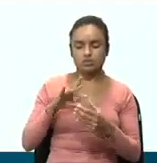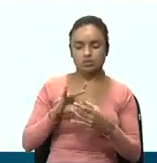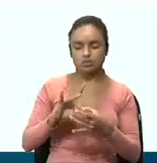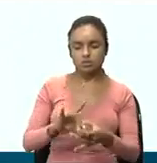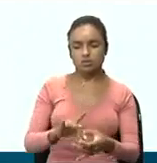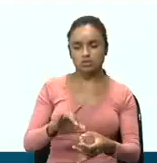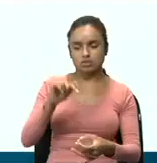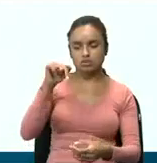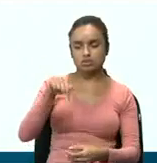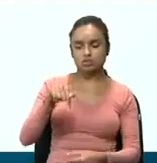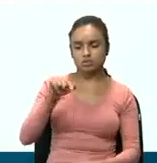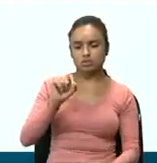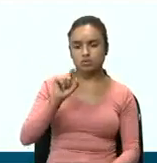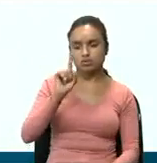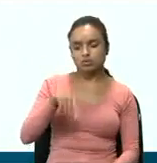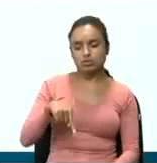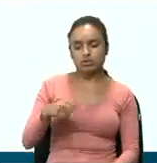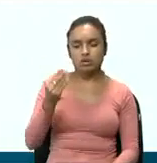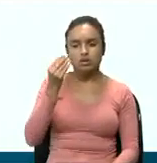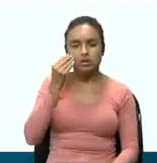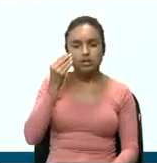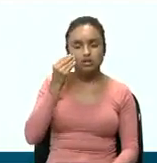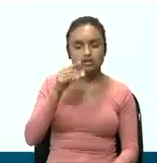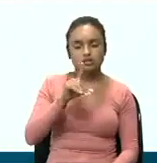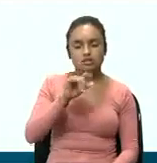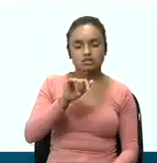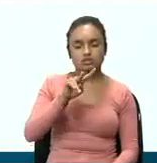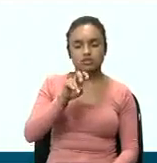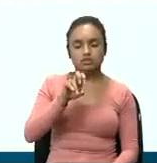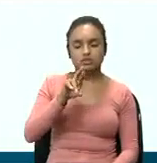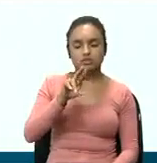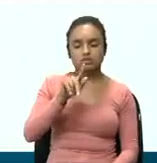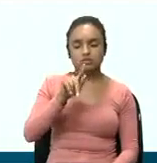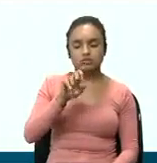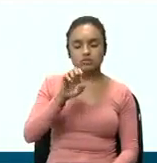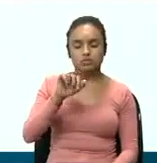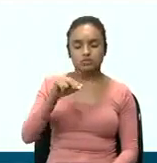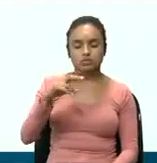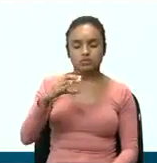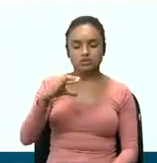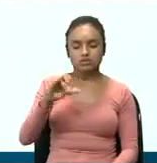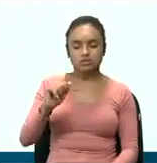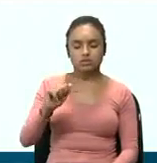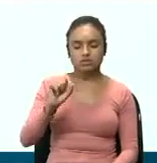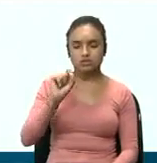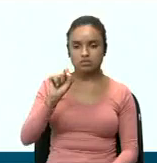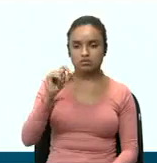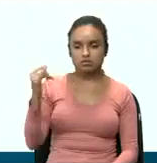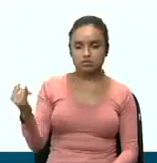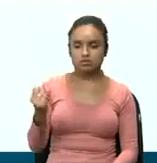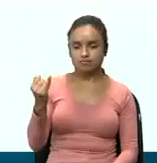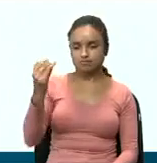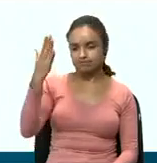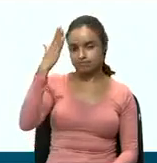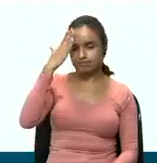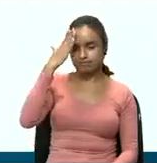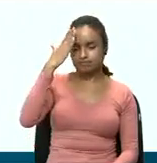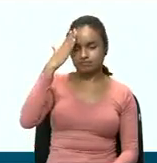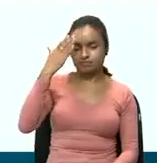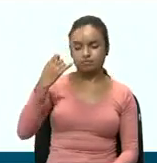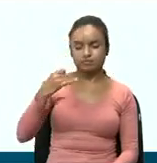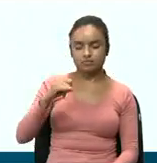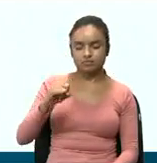divergência. O que o teste da divergência diz para nós? Que isso é muito importante. Então, se eu tenho uma